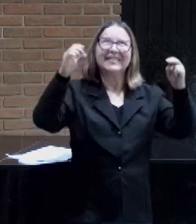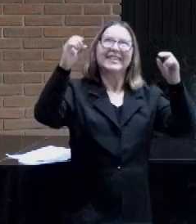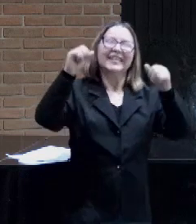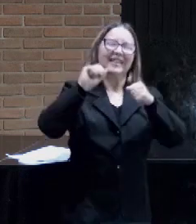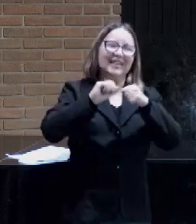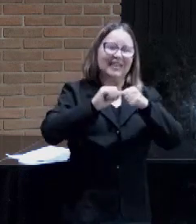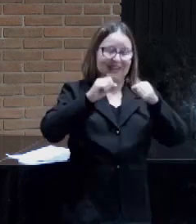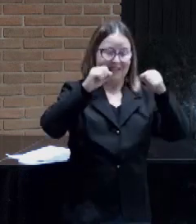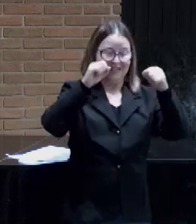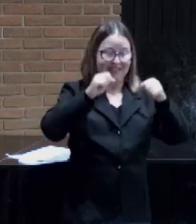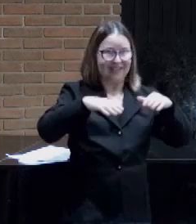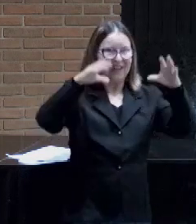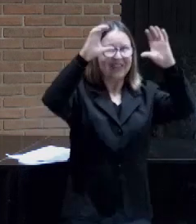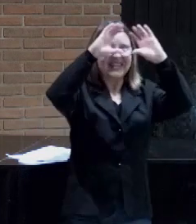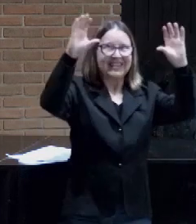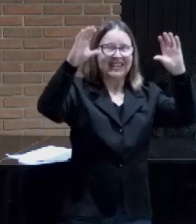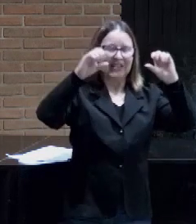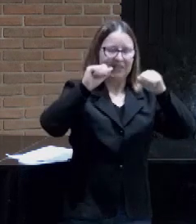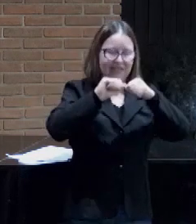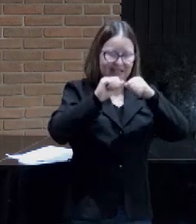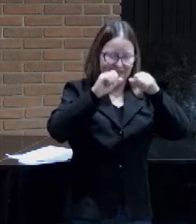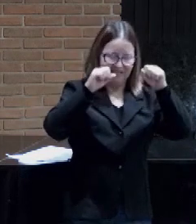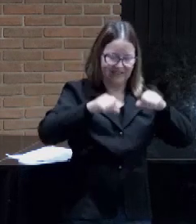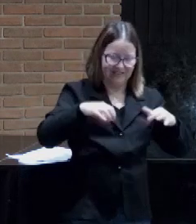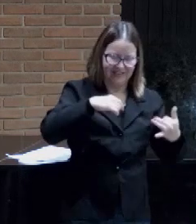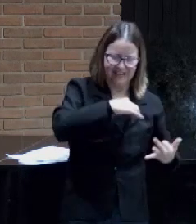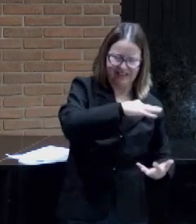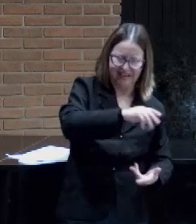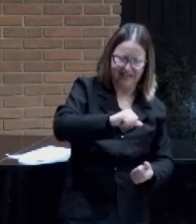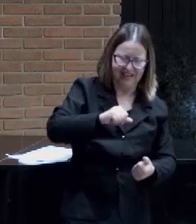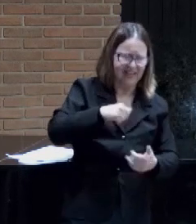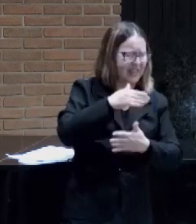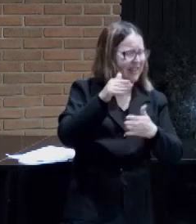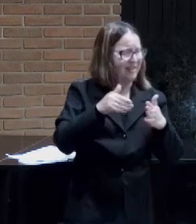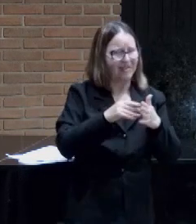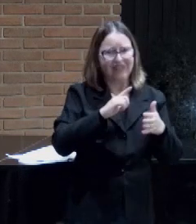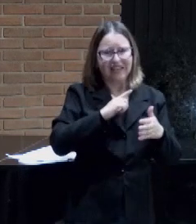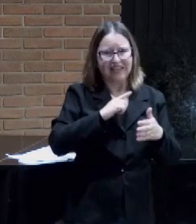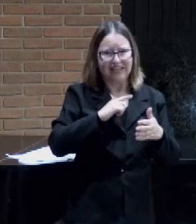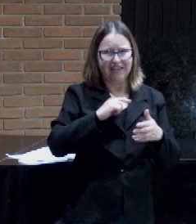terra, criou as águas e tudo que existe nesse mundo maravilhoso.